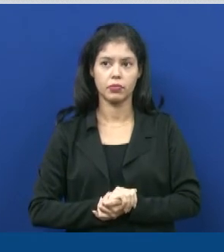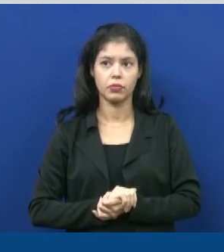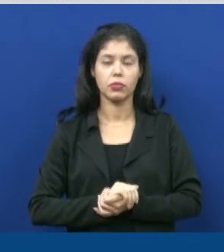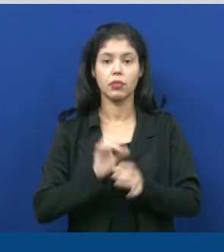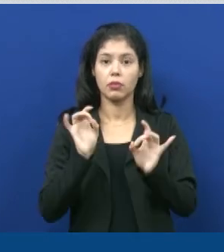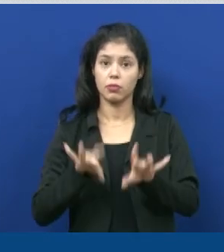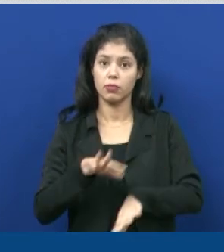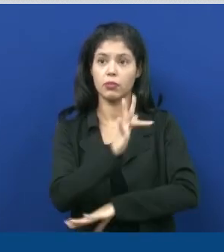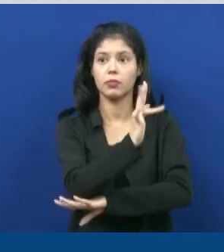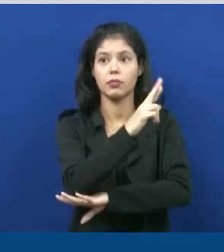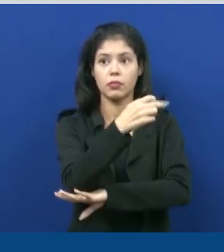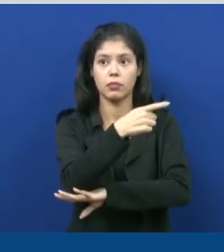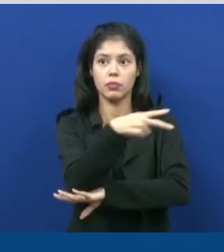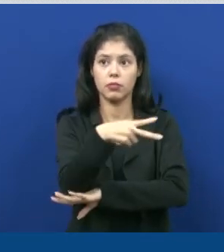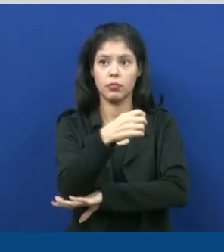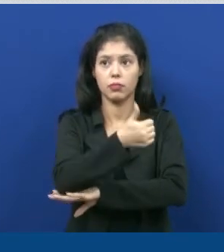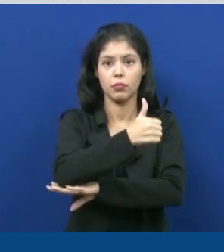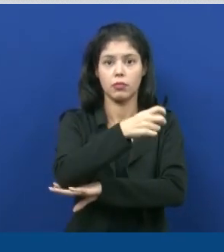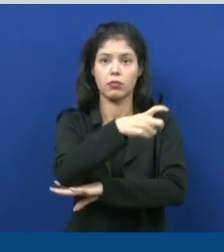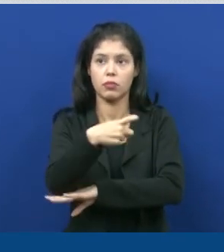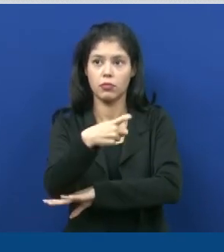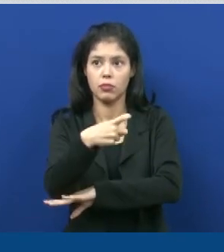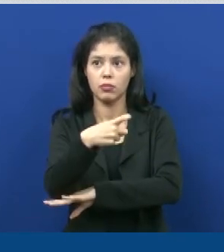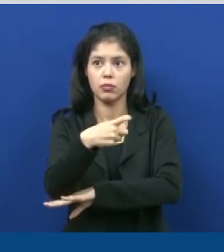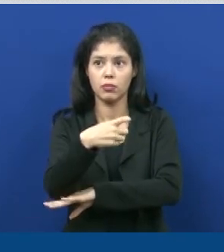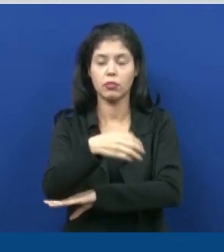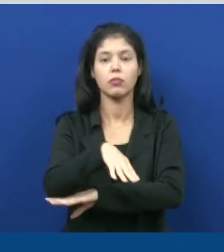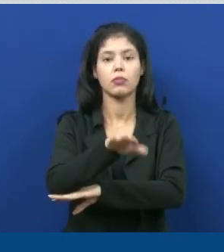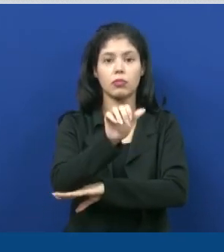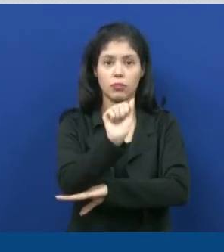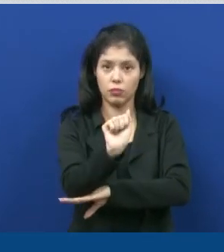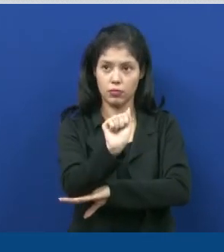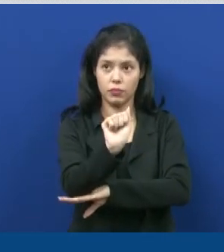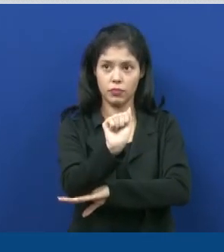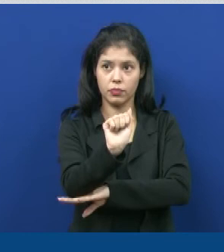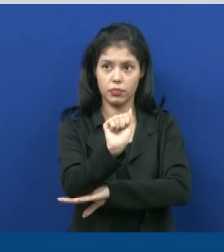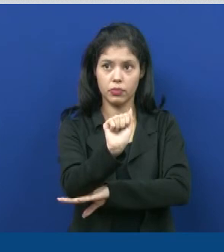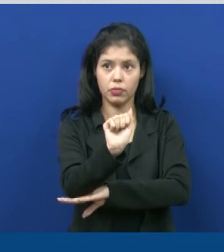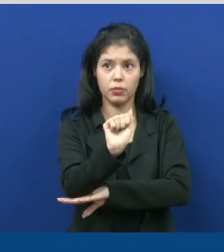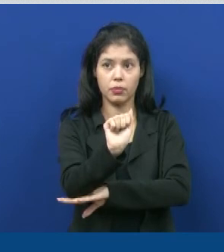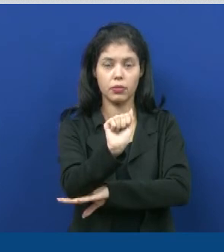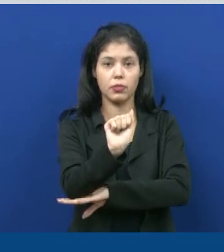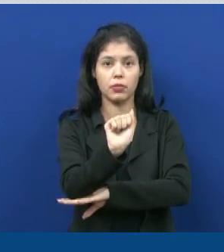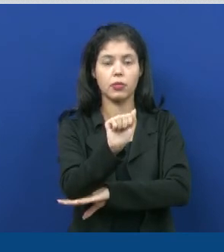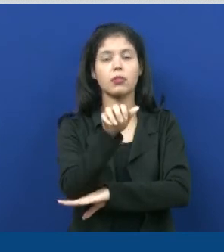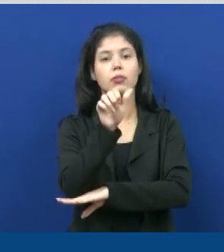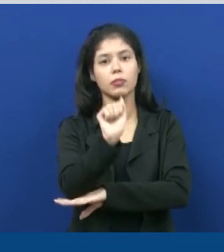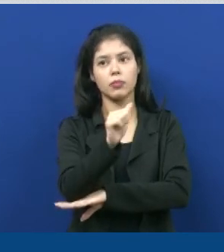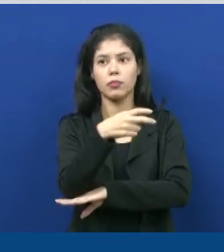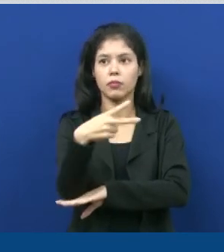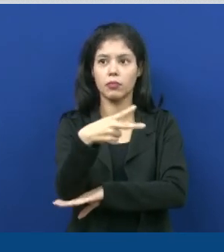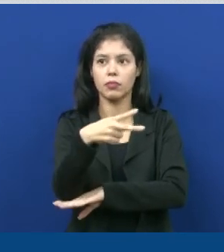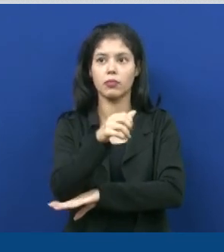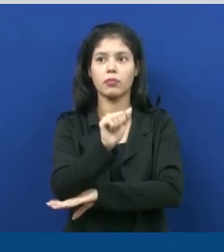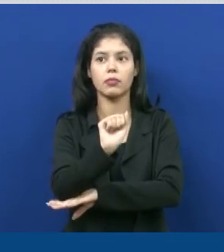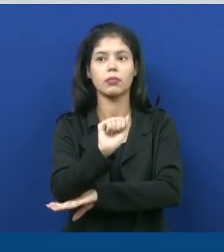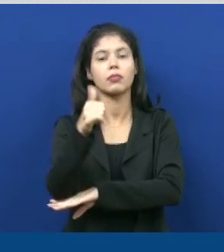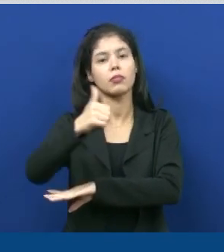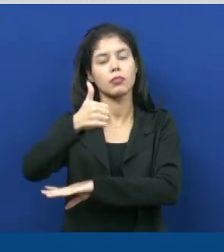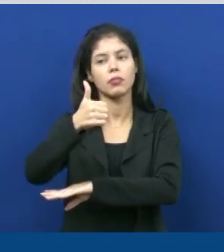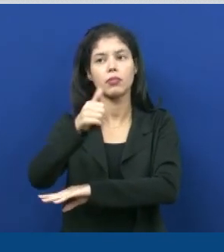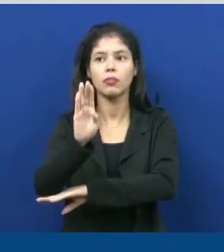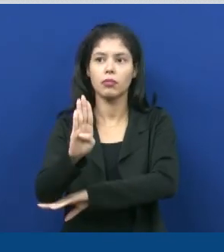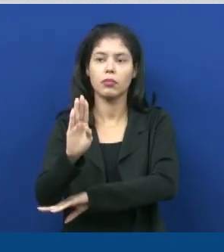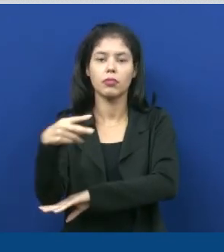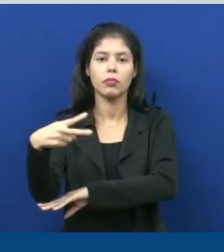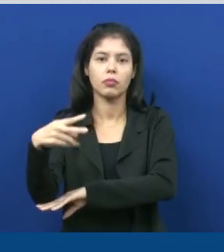No último exemplo, nós temos f de x igual a 11x, onde aqui a gente tem uma função incompleta, onde o termo a é 11